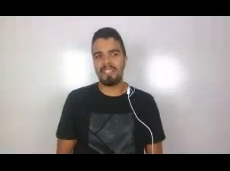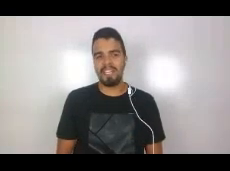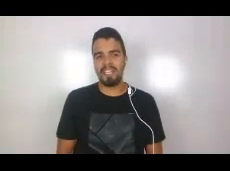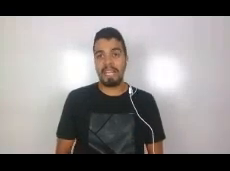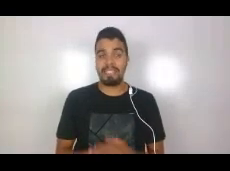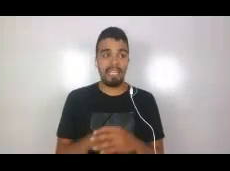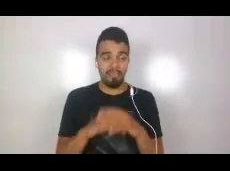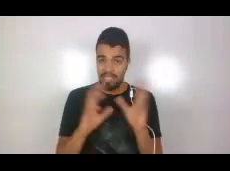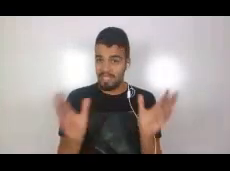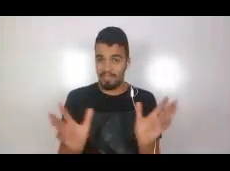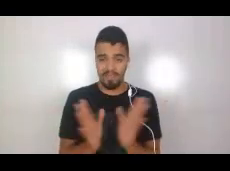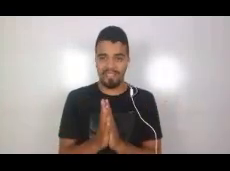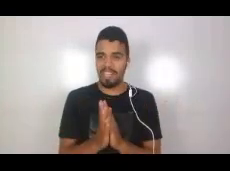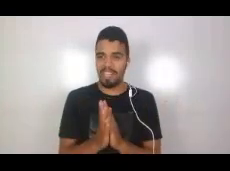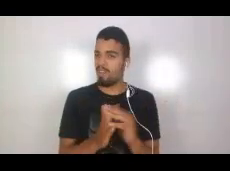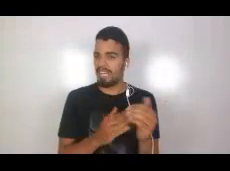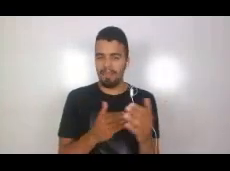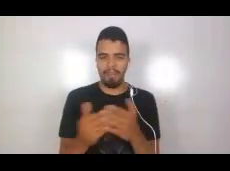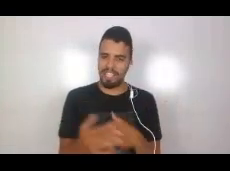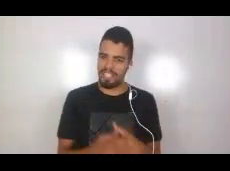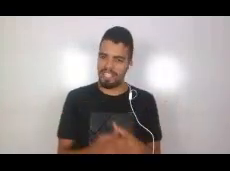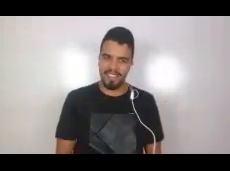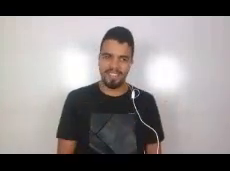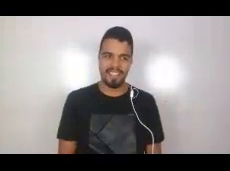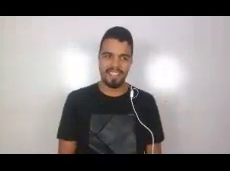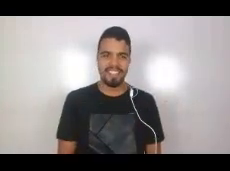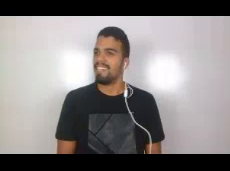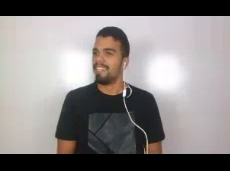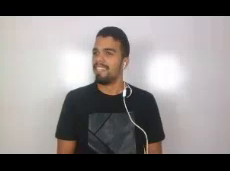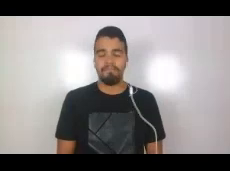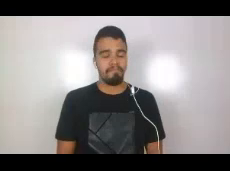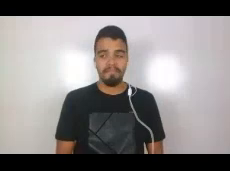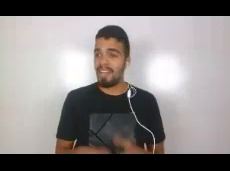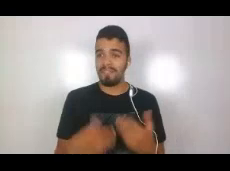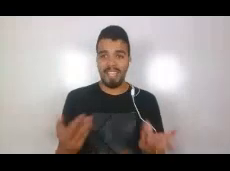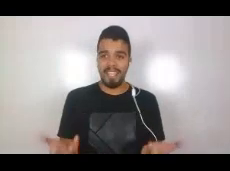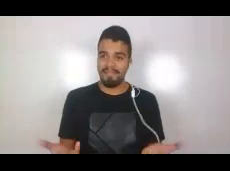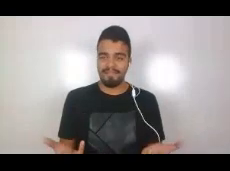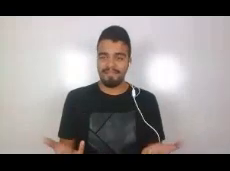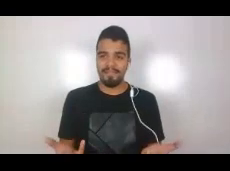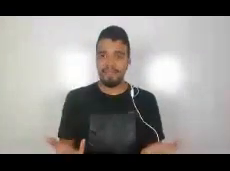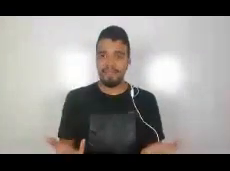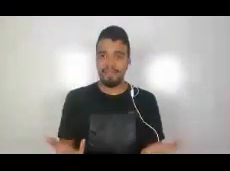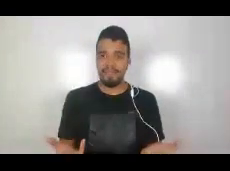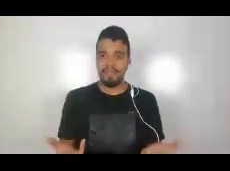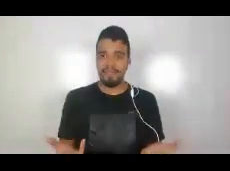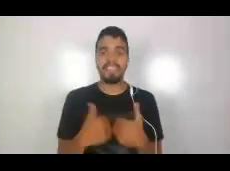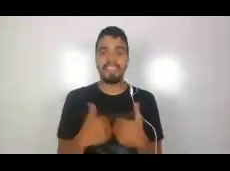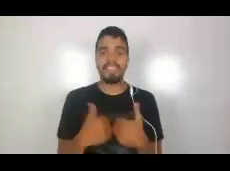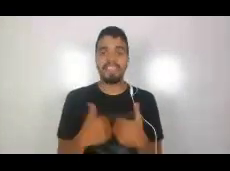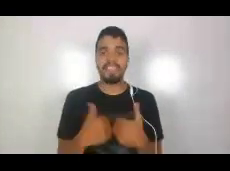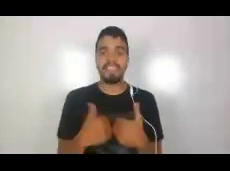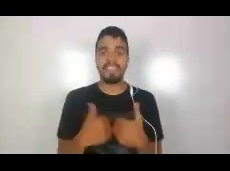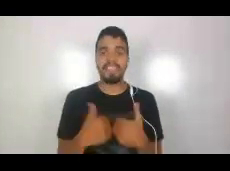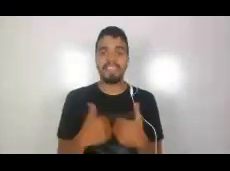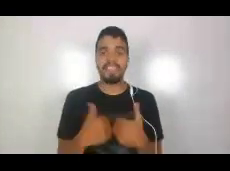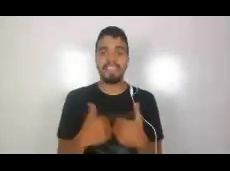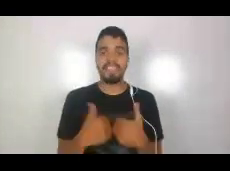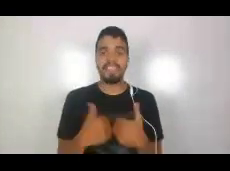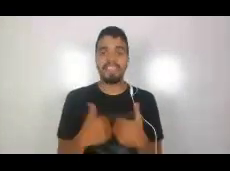que tem um intérprete de Libras lá 100% à disposição dele em qualquer momento que ele chegar? Não tem. Na verdade, não tem